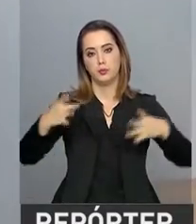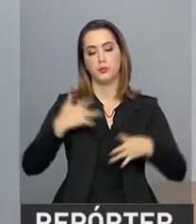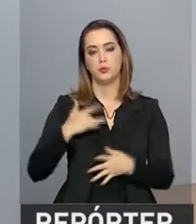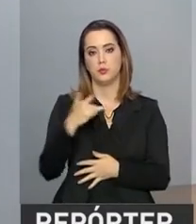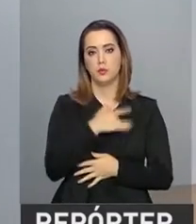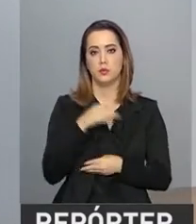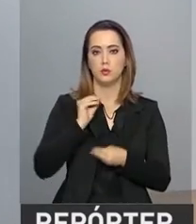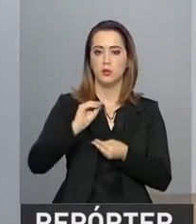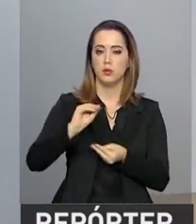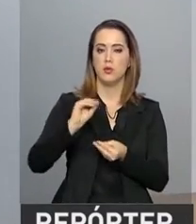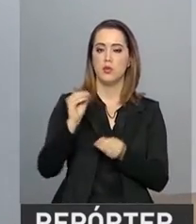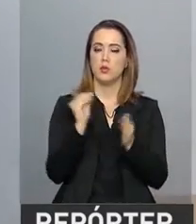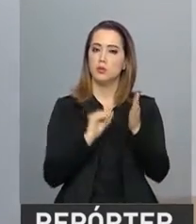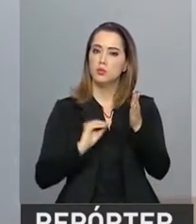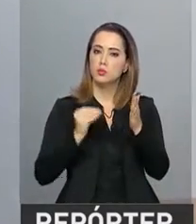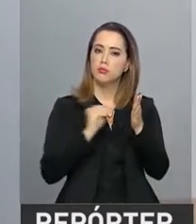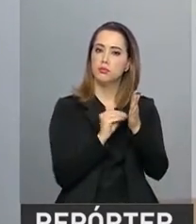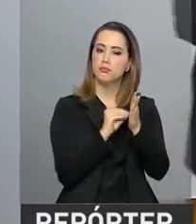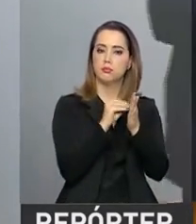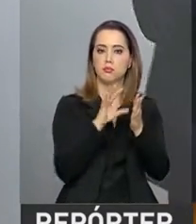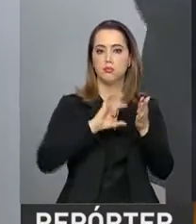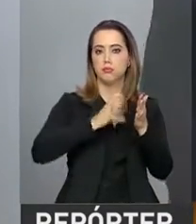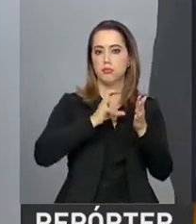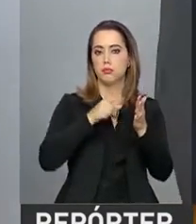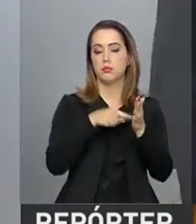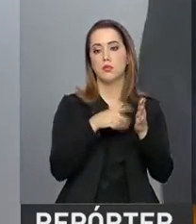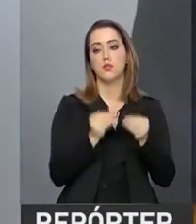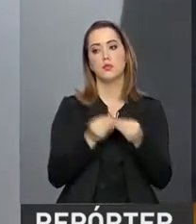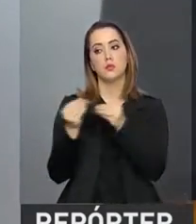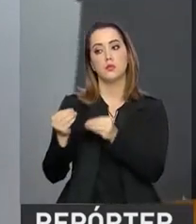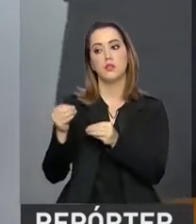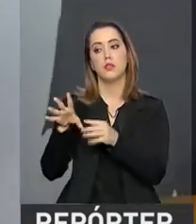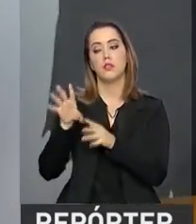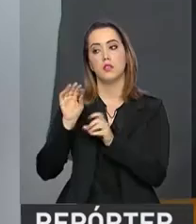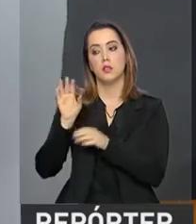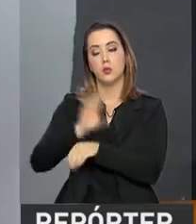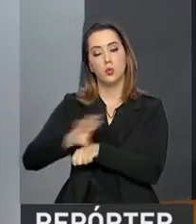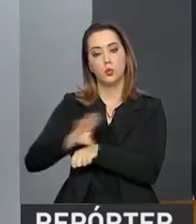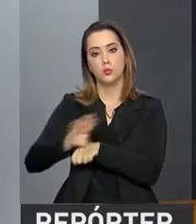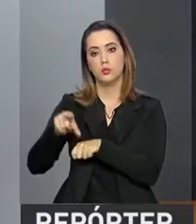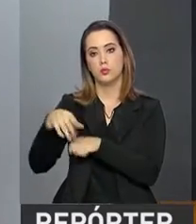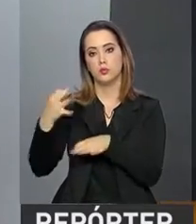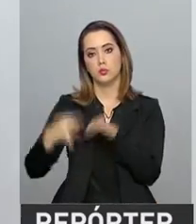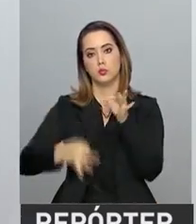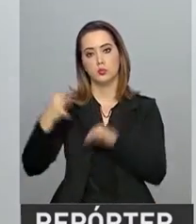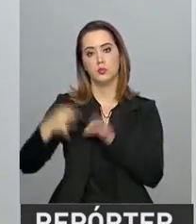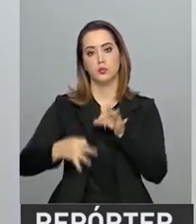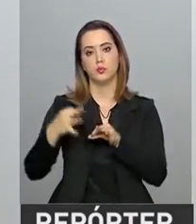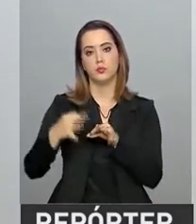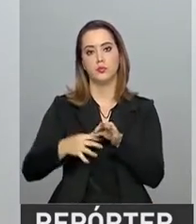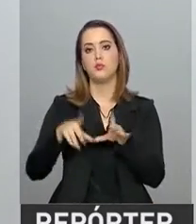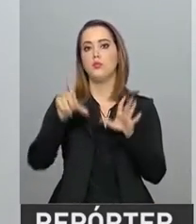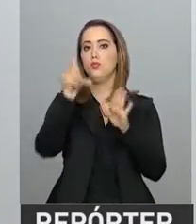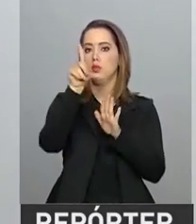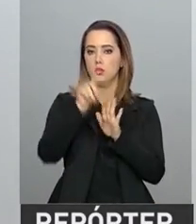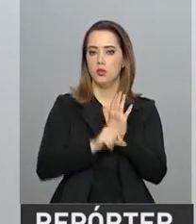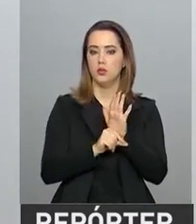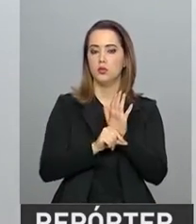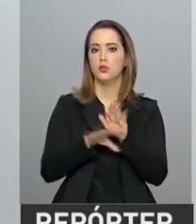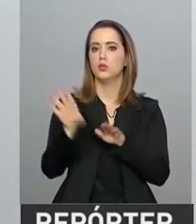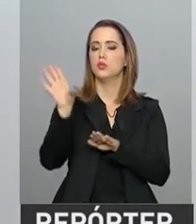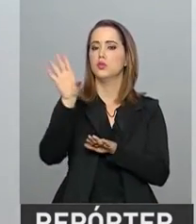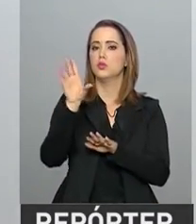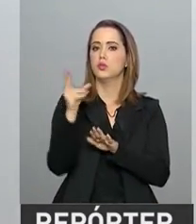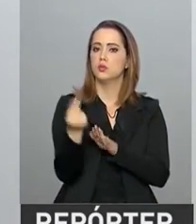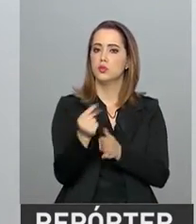informações e deve investir em cursos de capacitação para juízes federais, estaduais e municipais. Redução nos gastos sem a perda